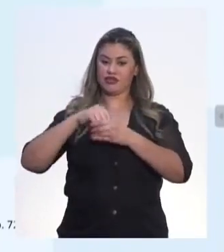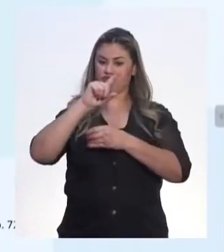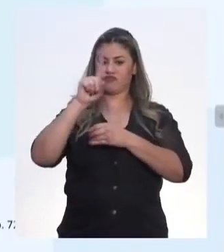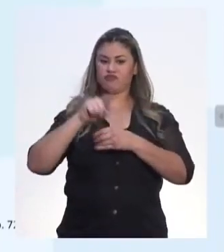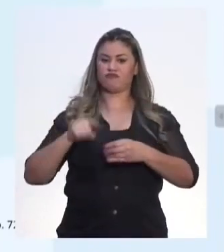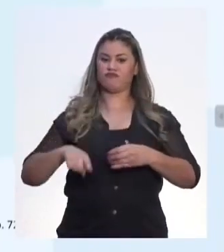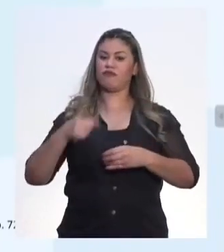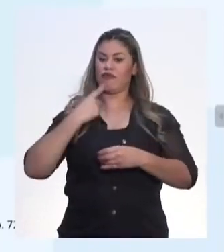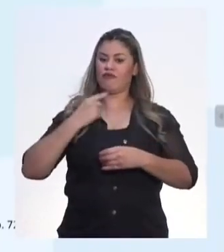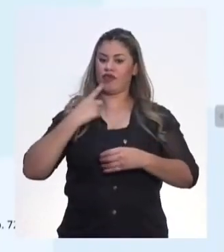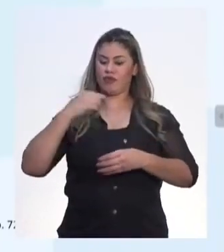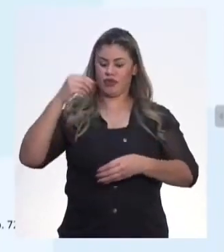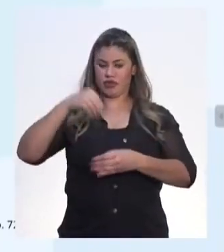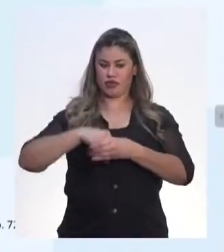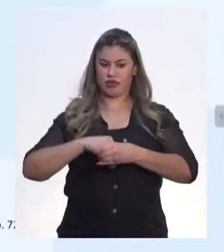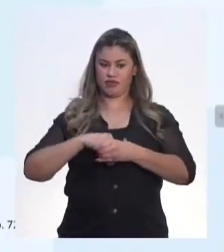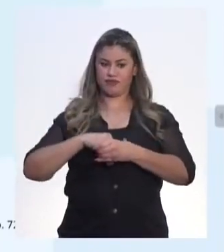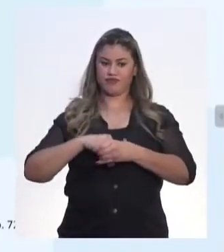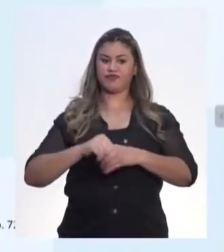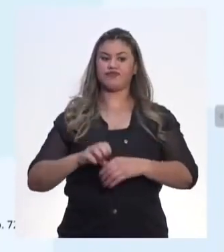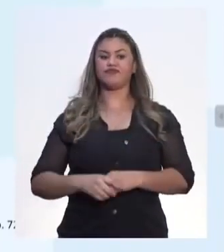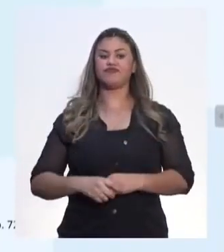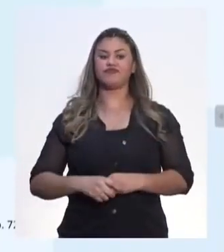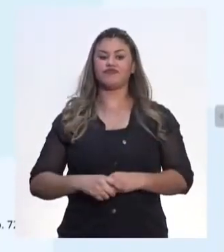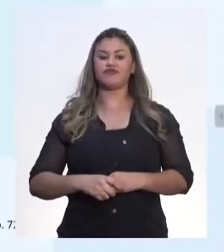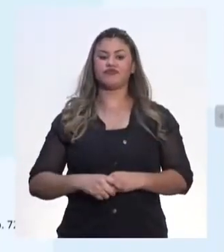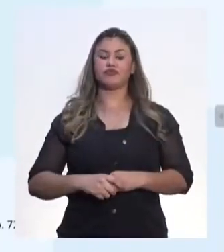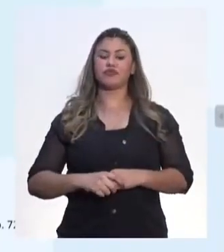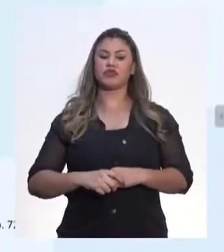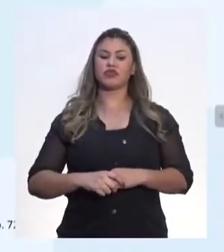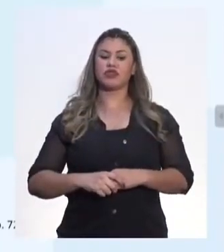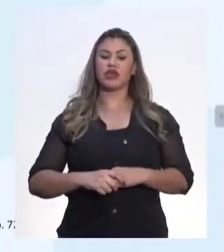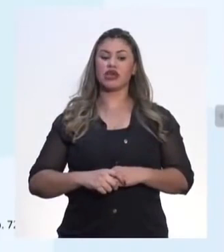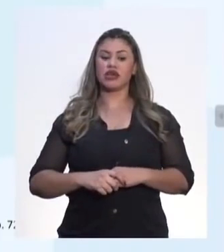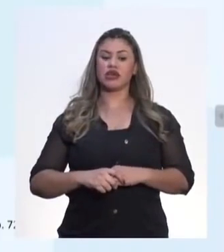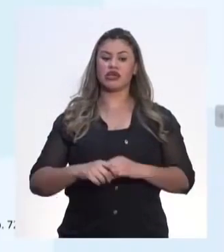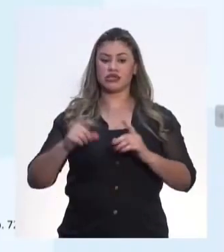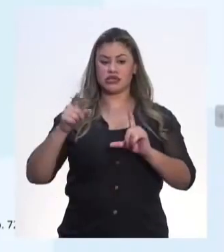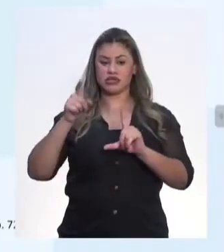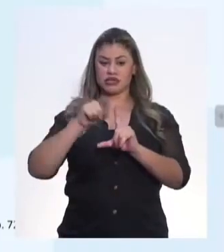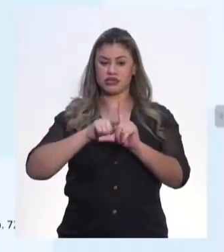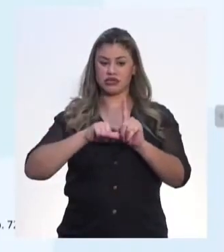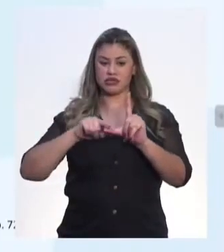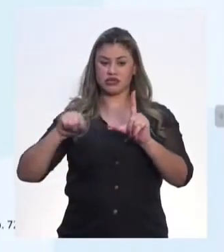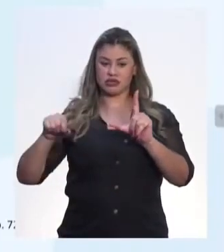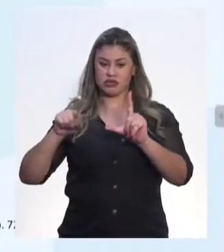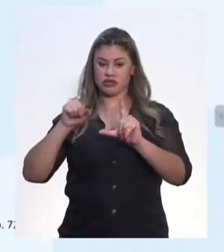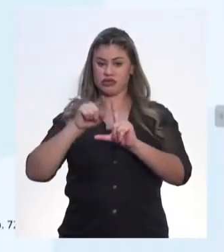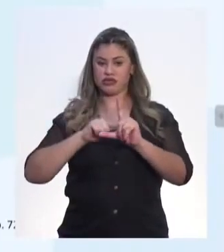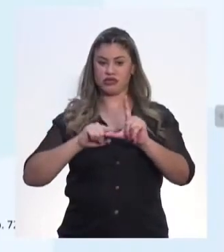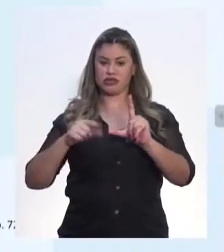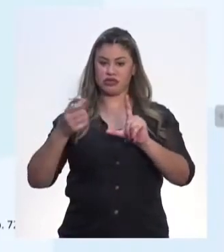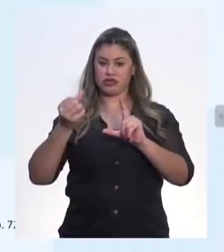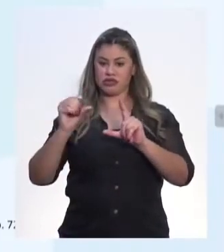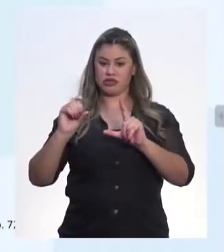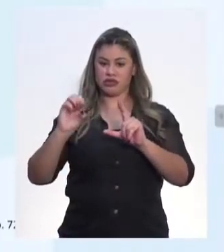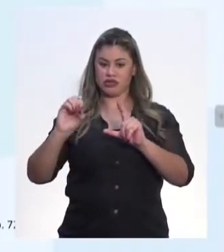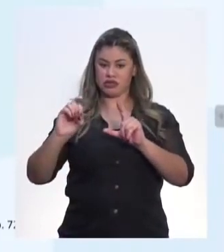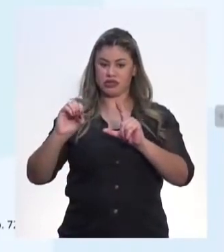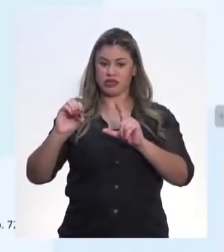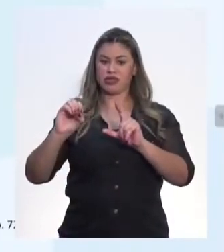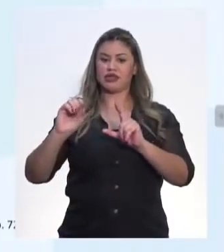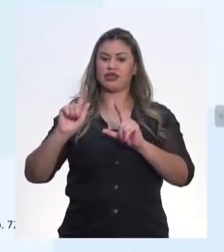são alternos, né? Internos. Então, por isso que eu posso dizer que esse ângulo é 60